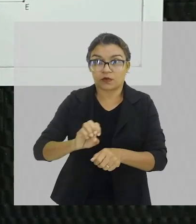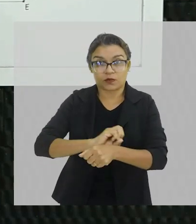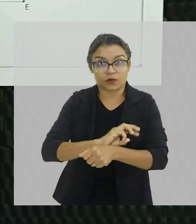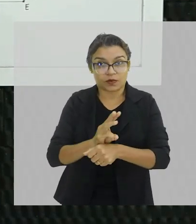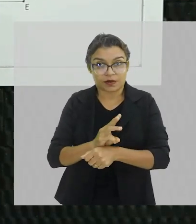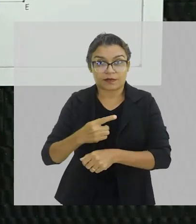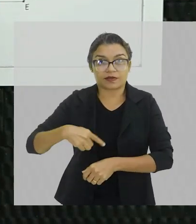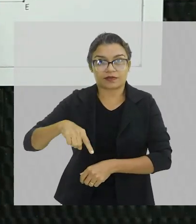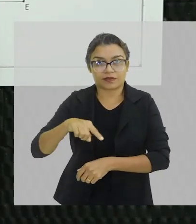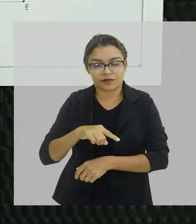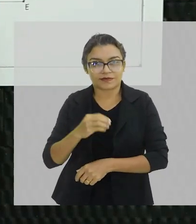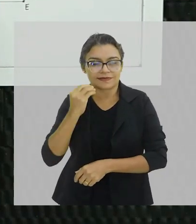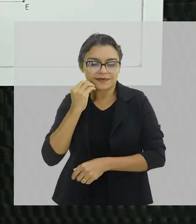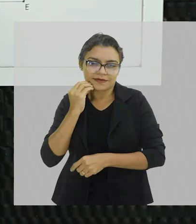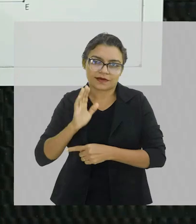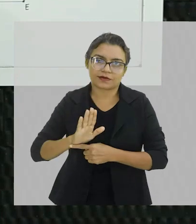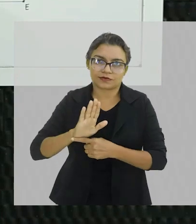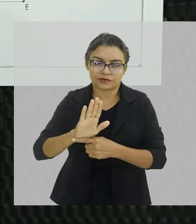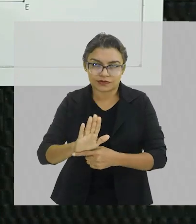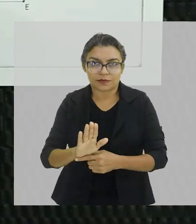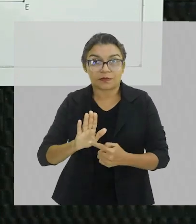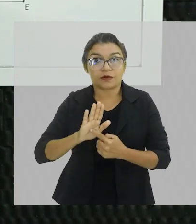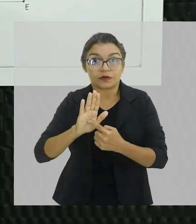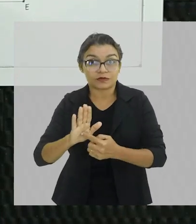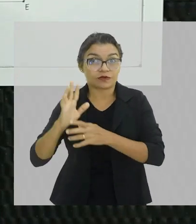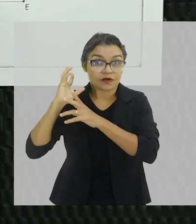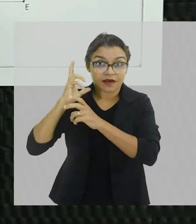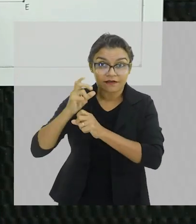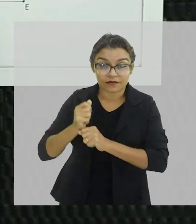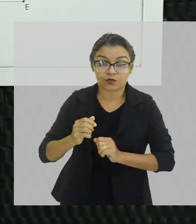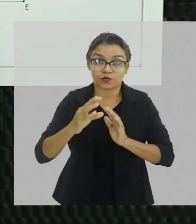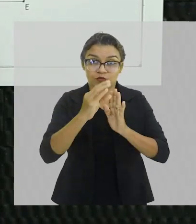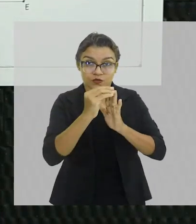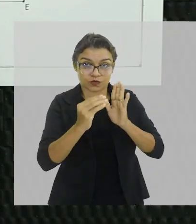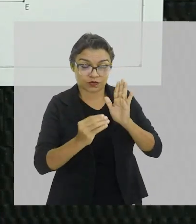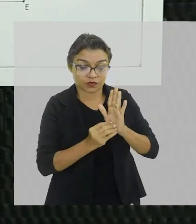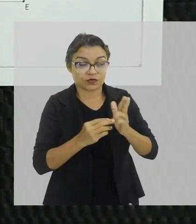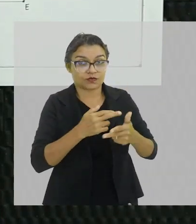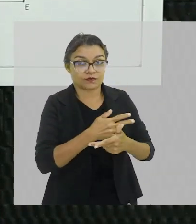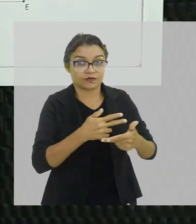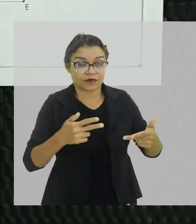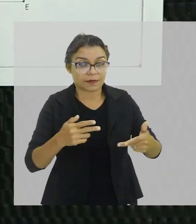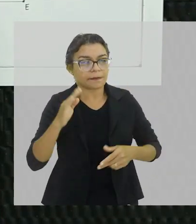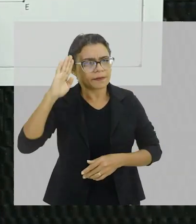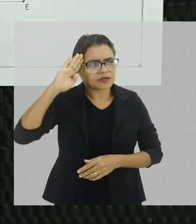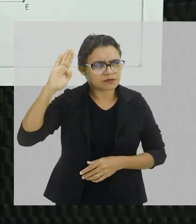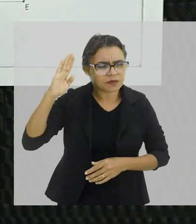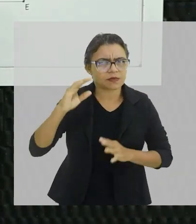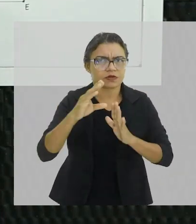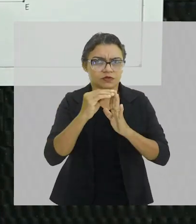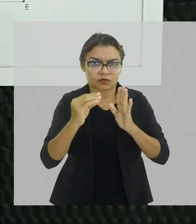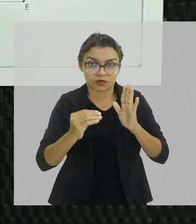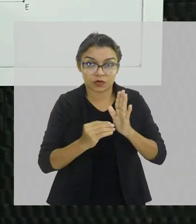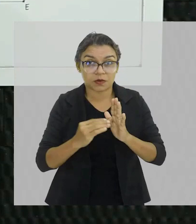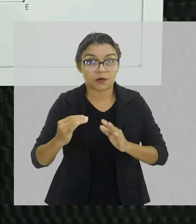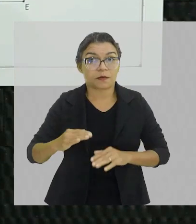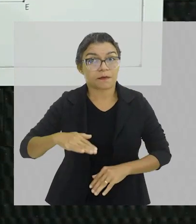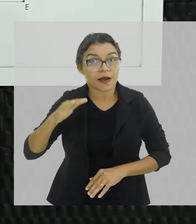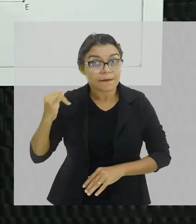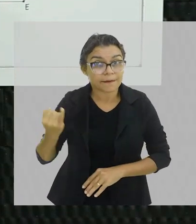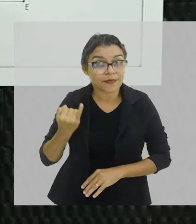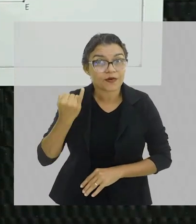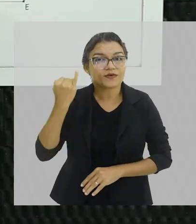aqui fazendo um trabalho de revisão de conteúdos, né? Principalmente aqueles conteúdos que são mais relevantes, aqueles